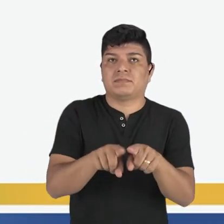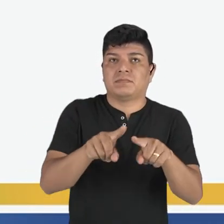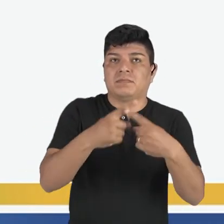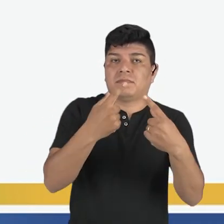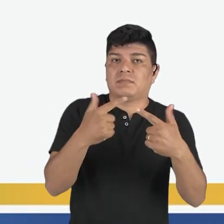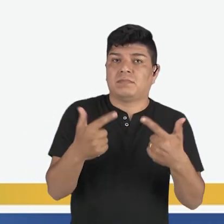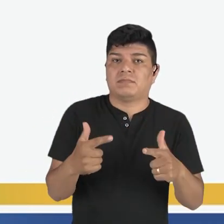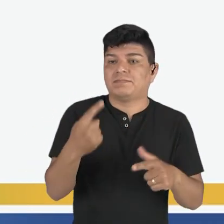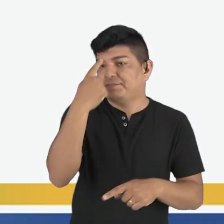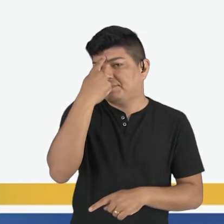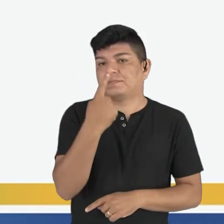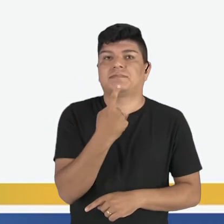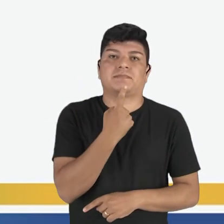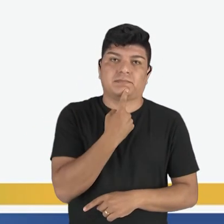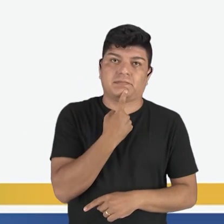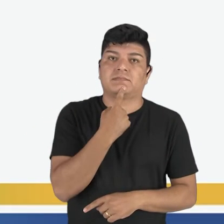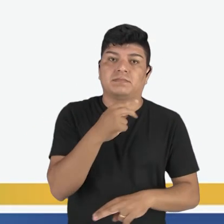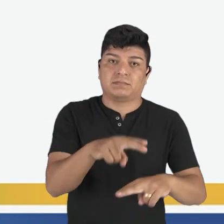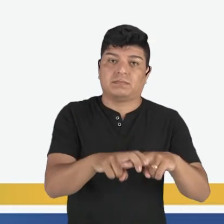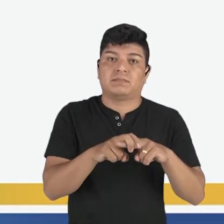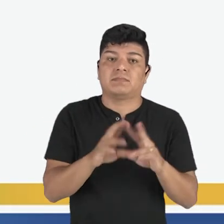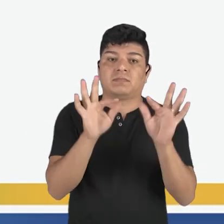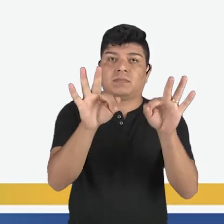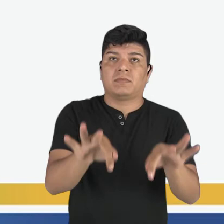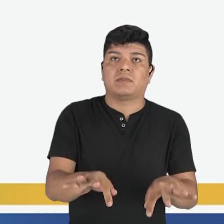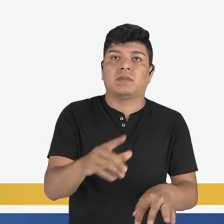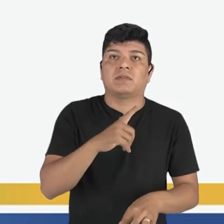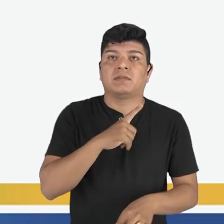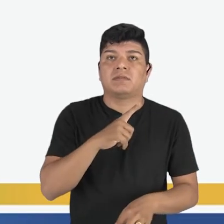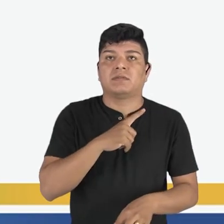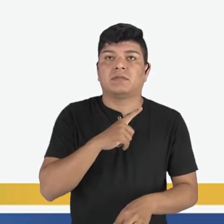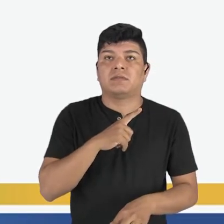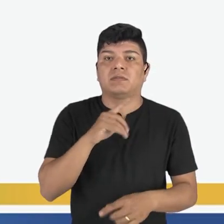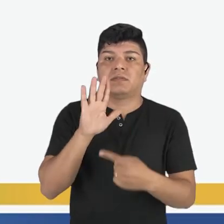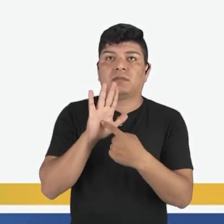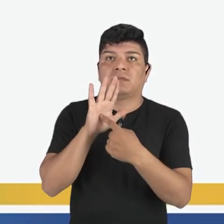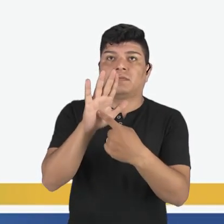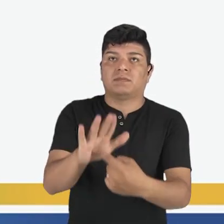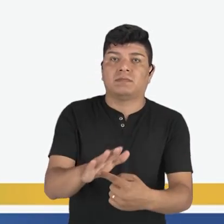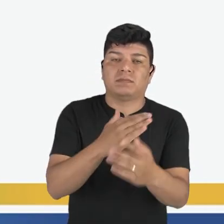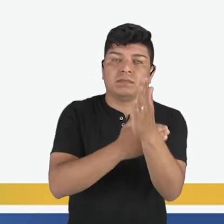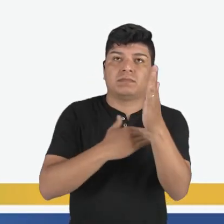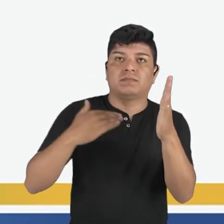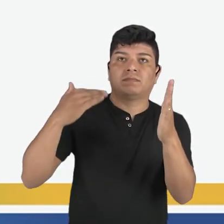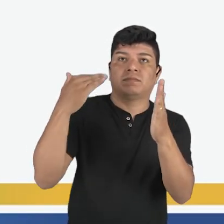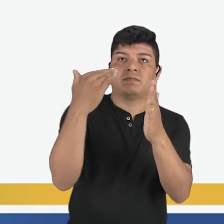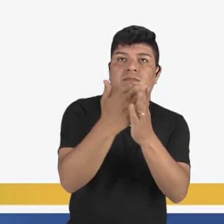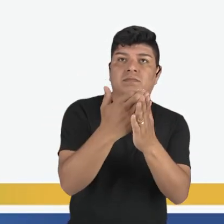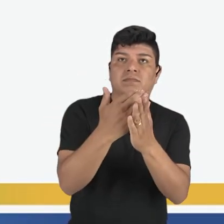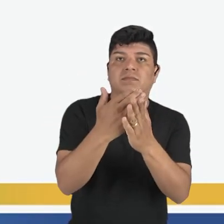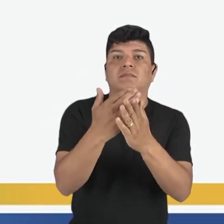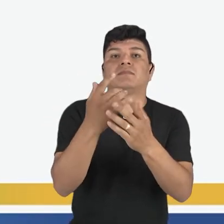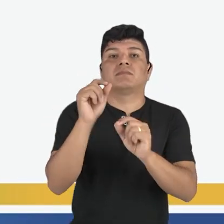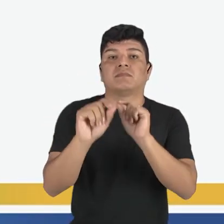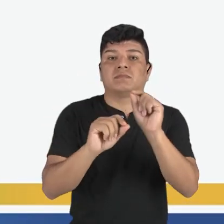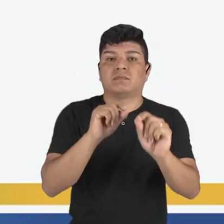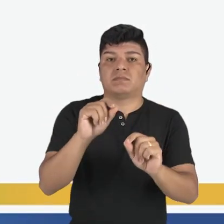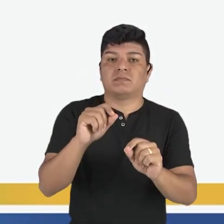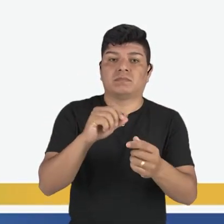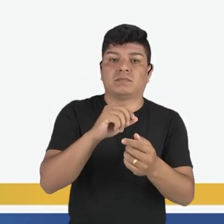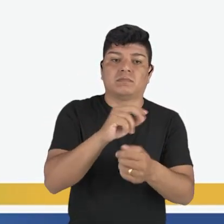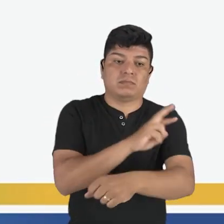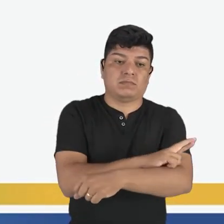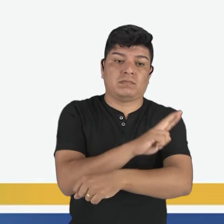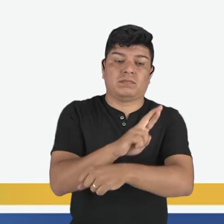não há imagens. E para encerrar, a gente vai ver as representações do transcendente no hinduísmo, nas